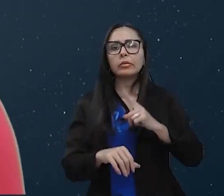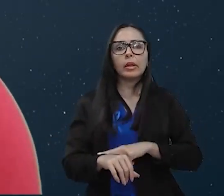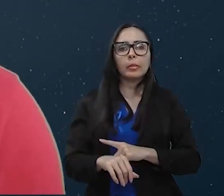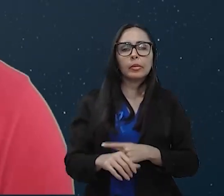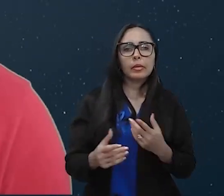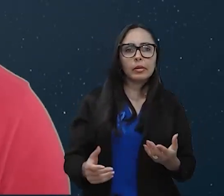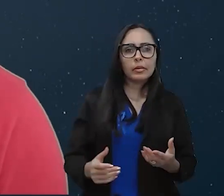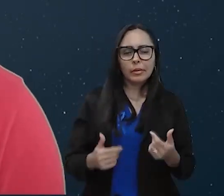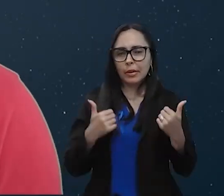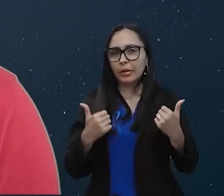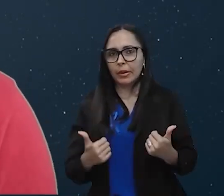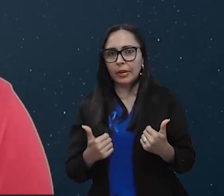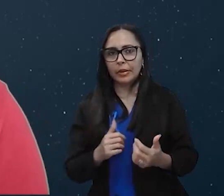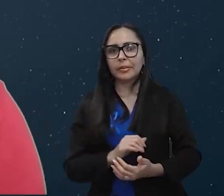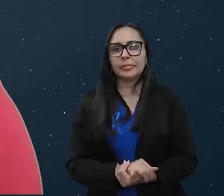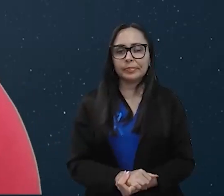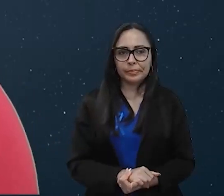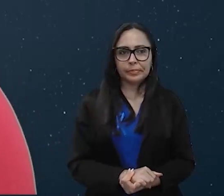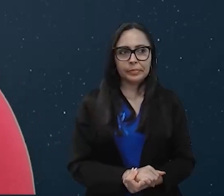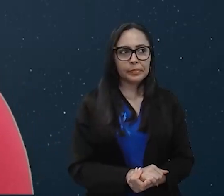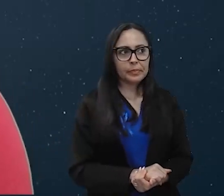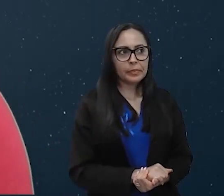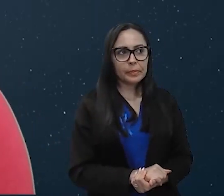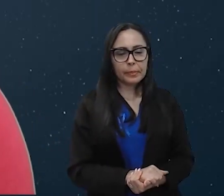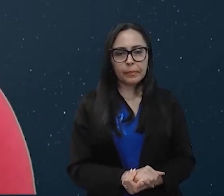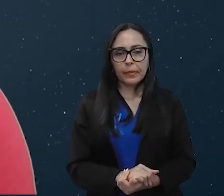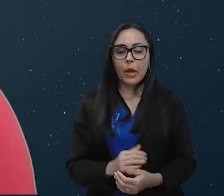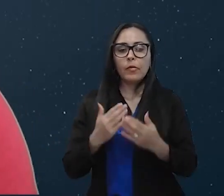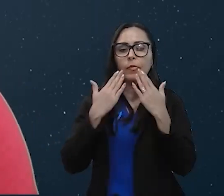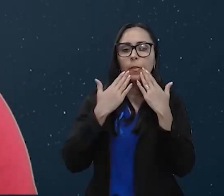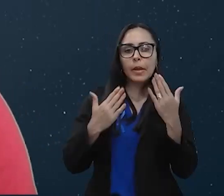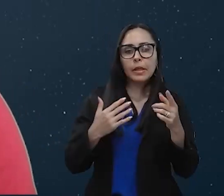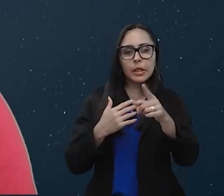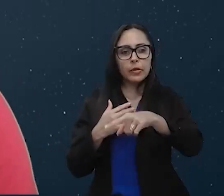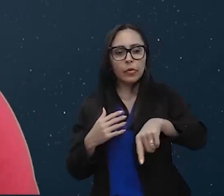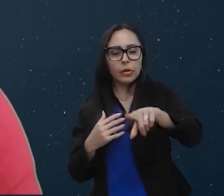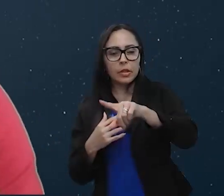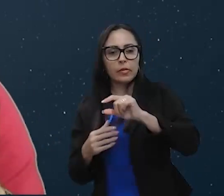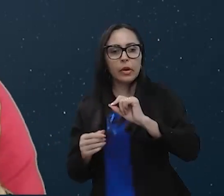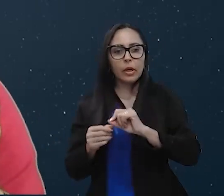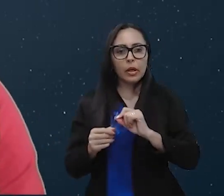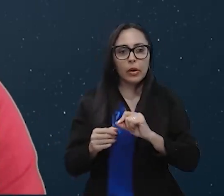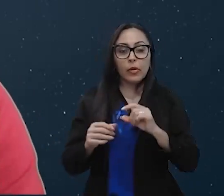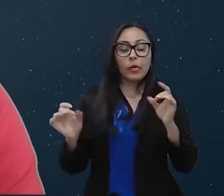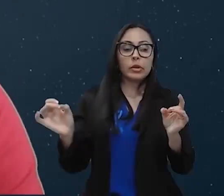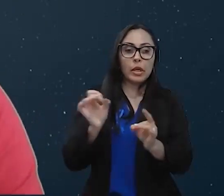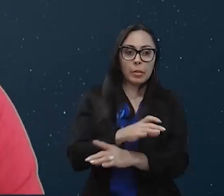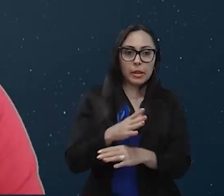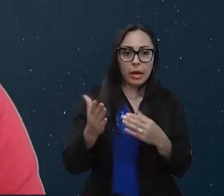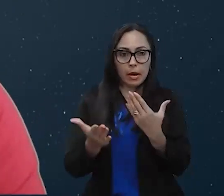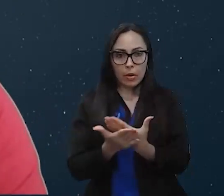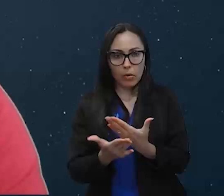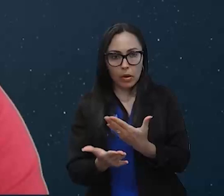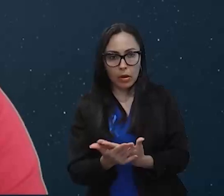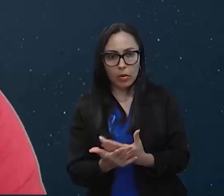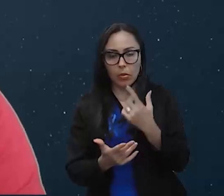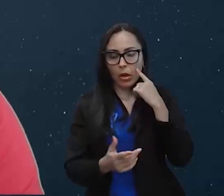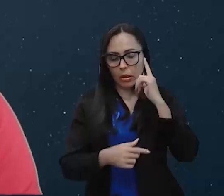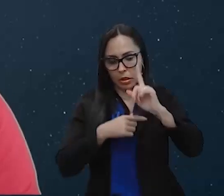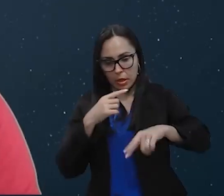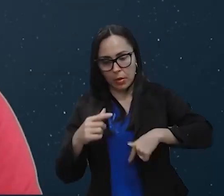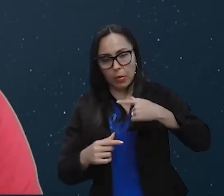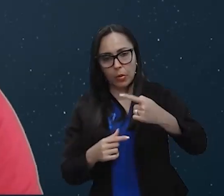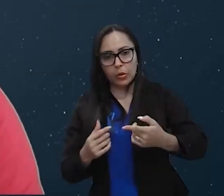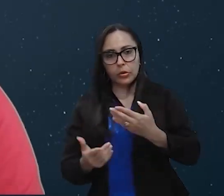tempo? Tranquilo? Então, vê só. Vou pedir que você agora faça o seguinte. Eu vou encerrar essa aula agora e em